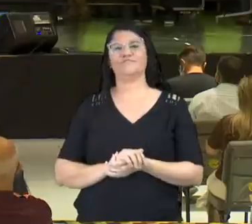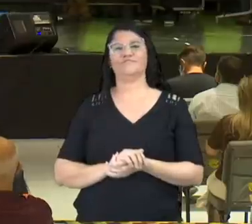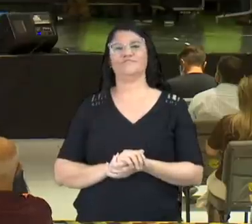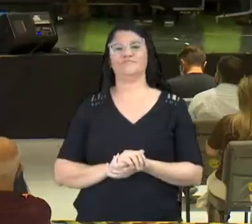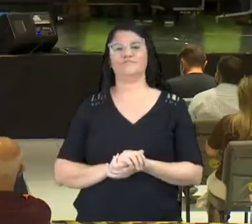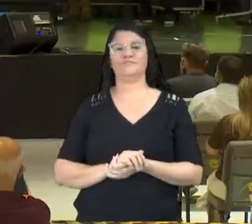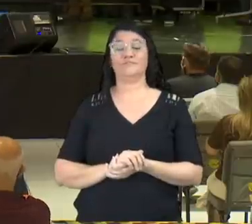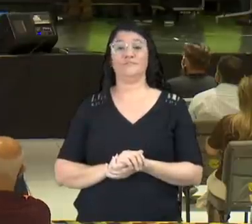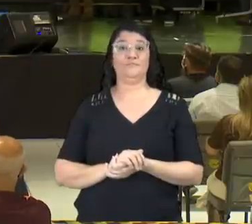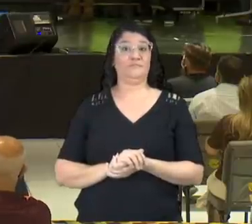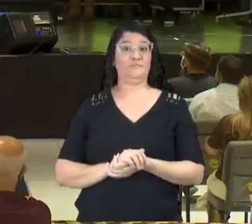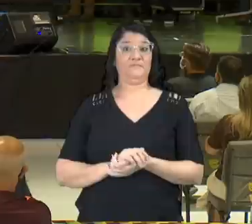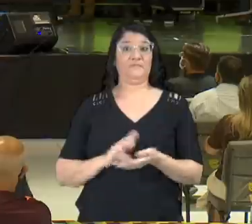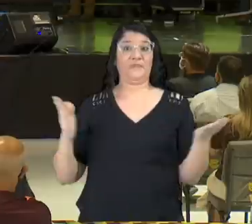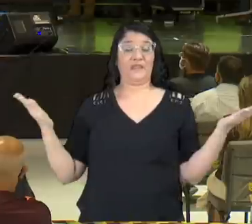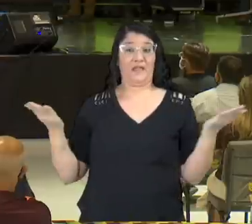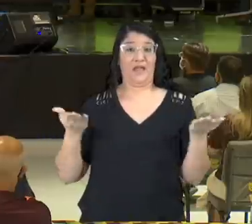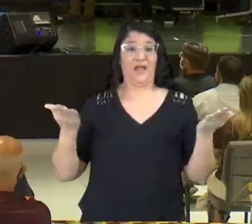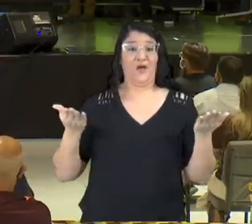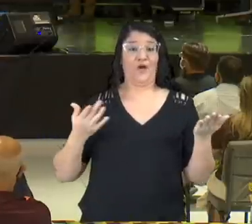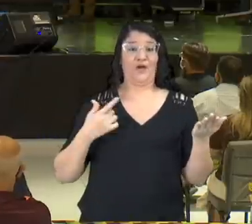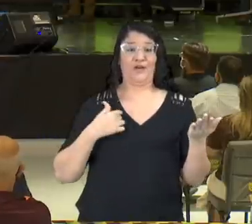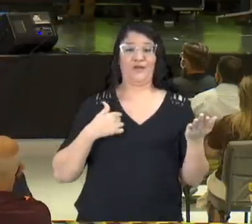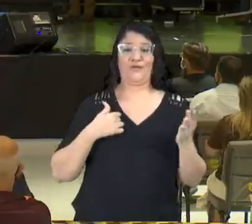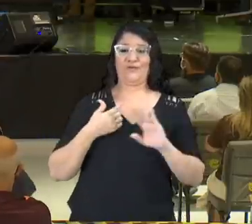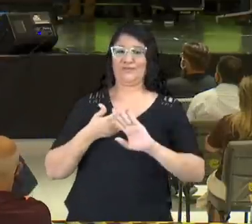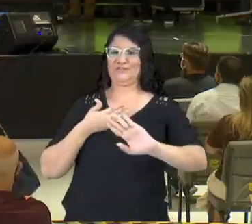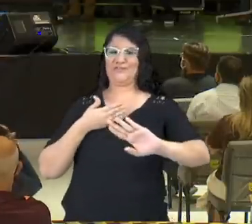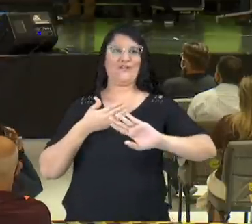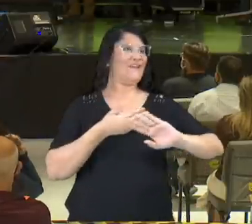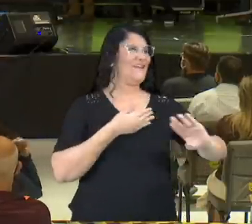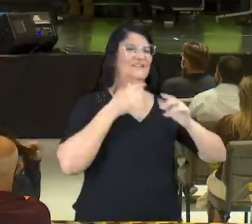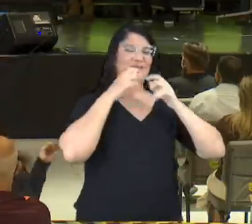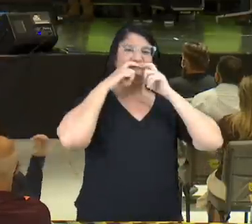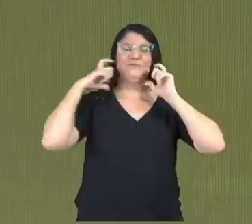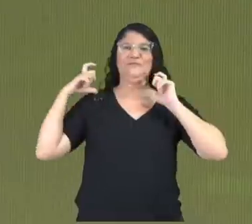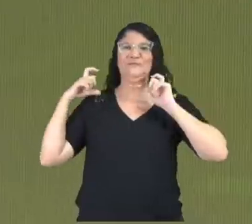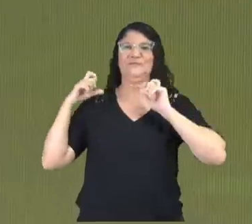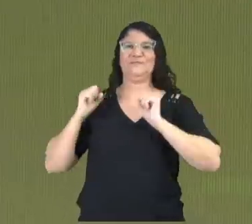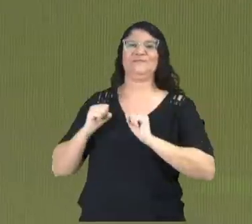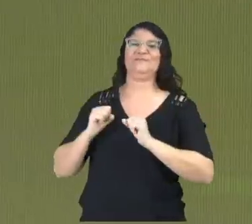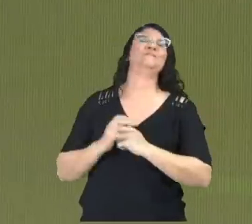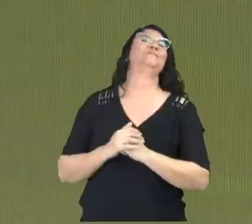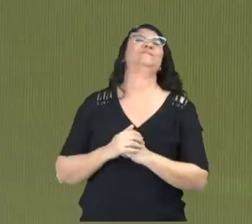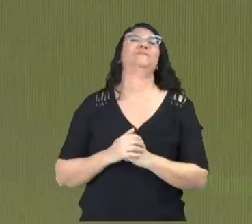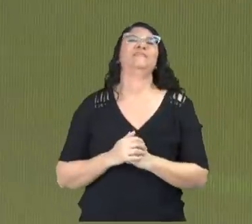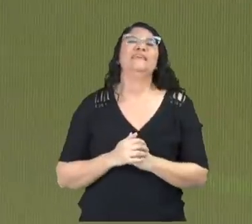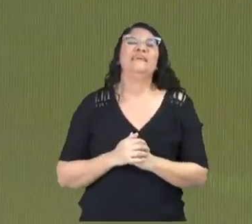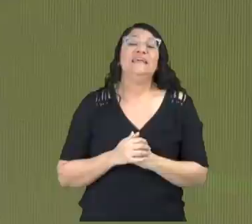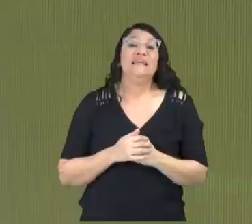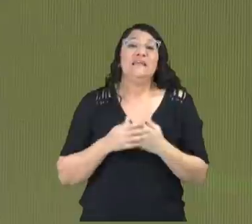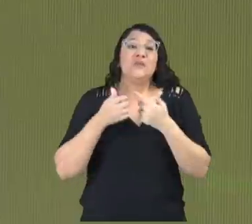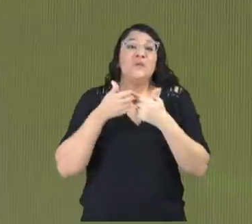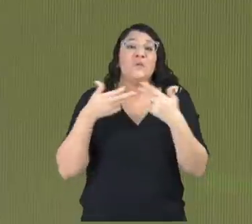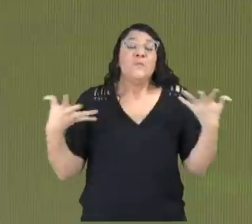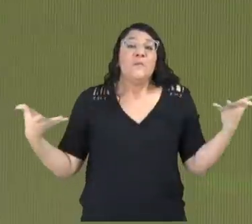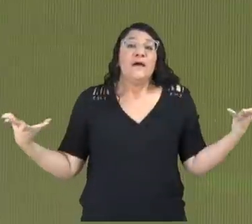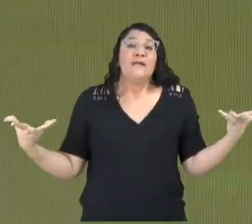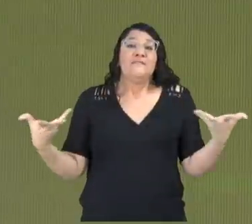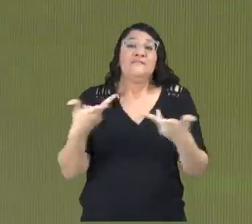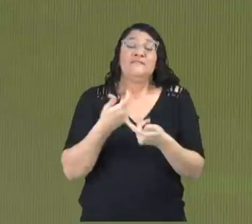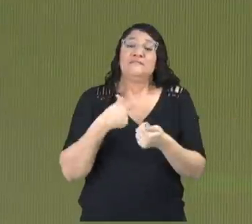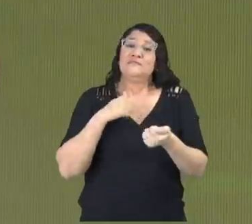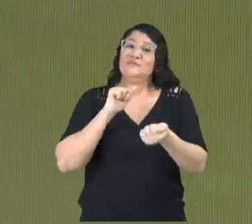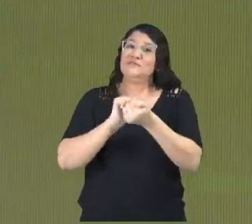Agora que eu estou mais isolado. Gente, que coisa, que maravilha a gente poder estar junto. Eu quero mandar